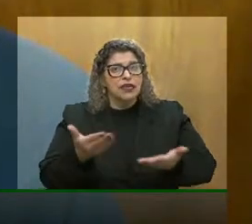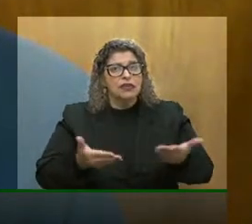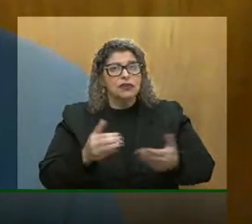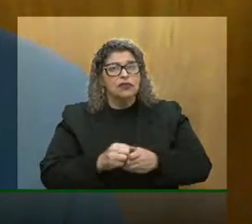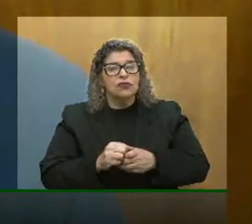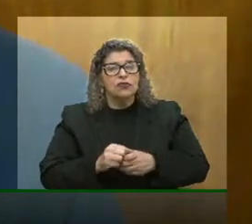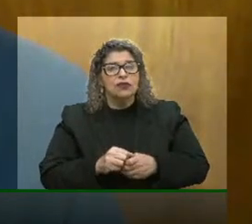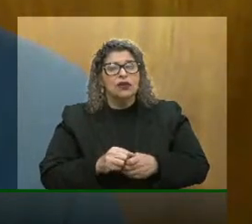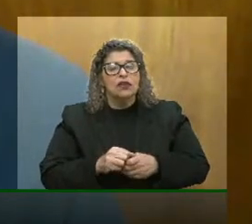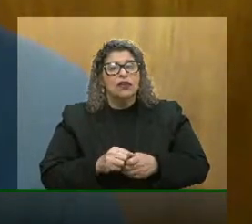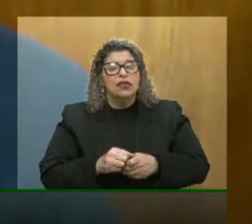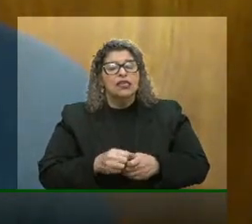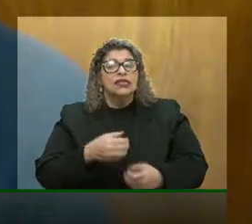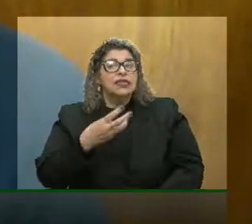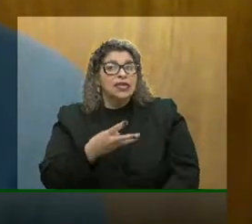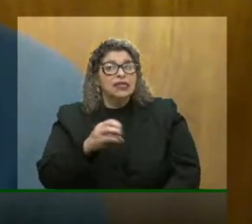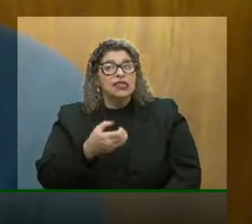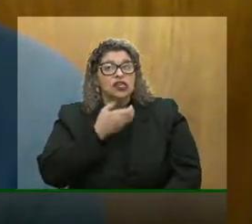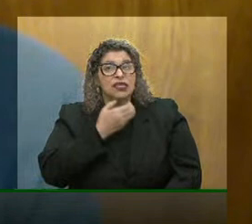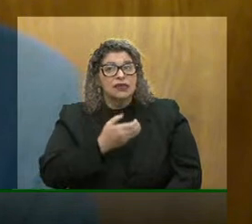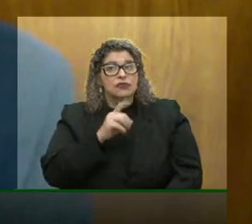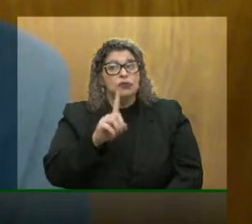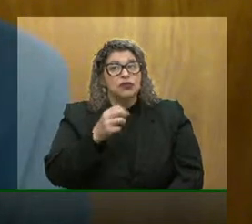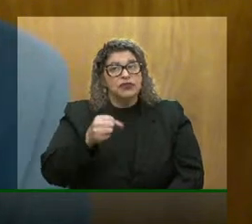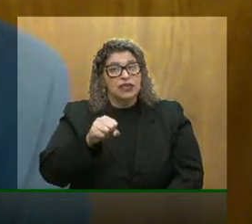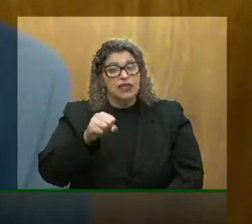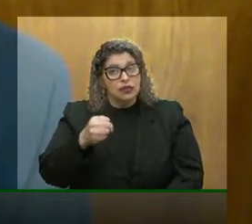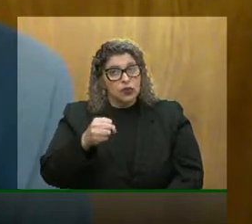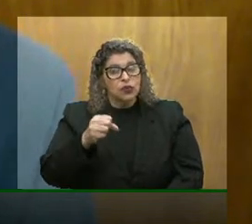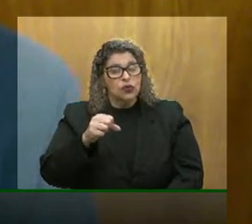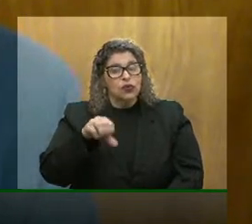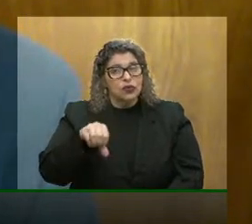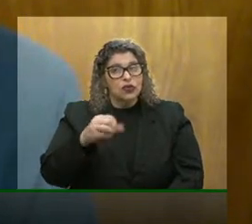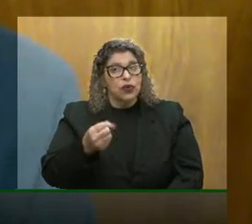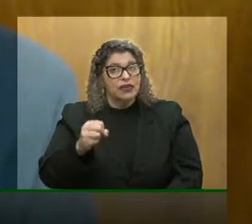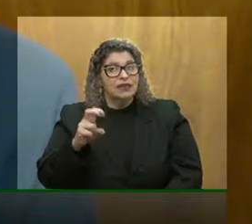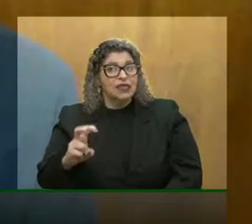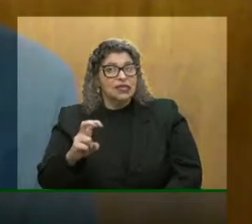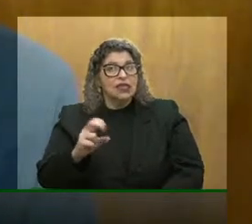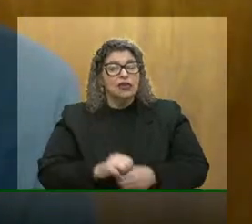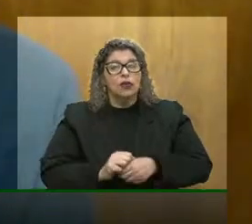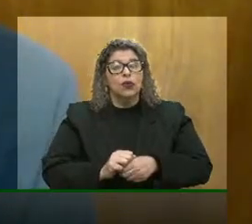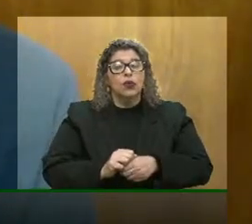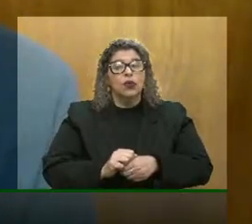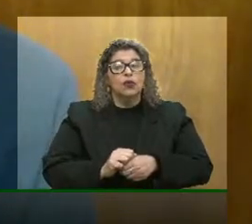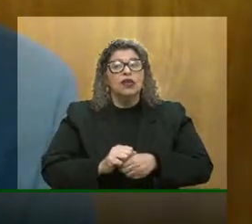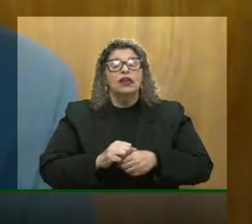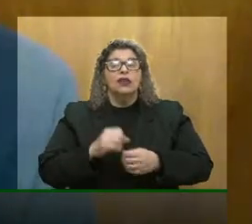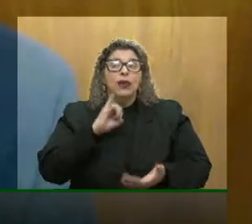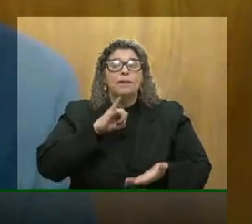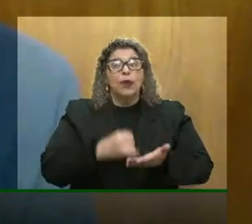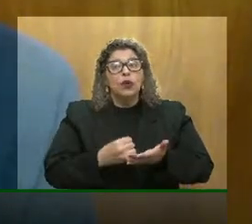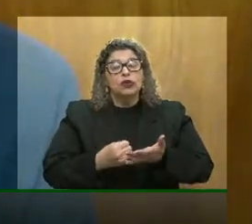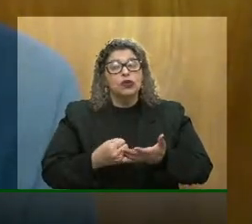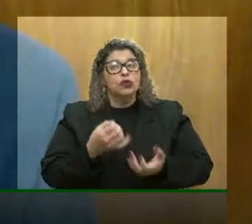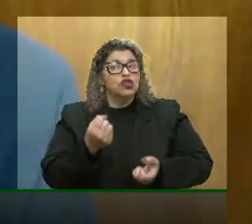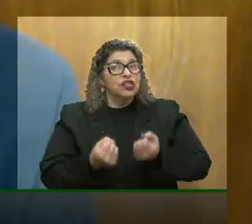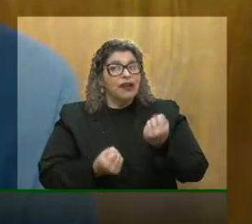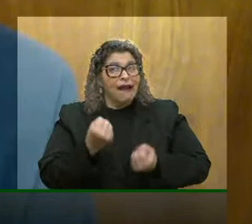de 30 de dezembro de 1985, que institui o Imposto sobre Propriedade de Veículos Automotores. A